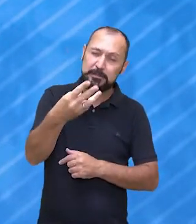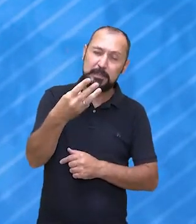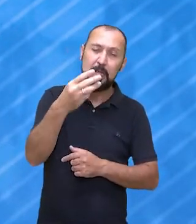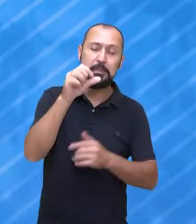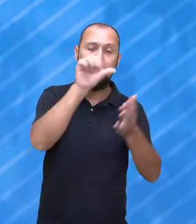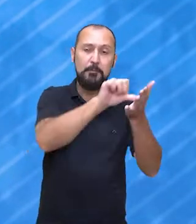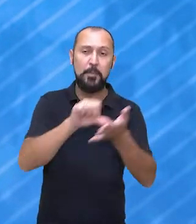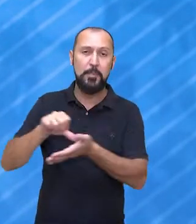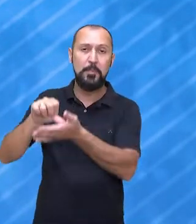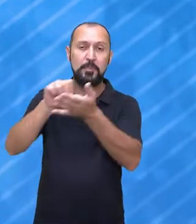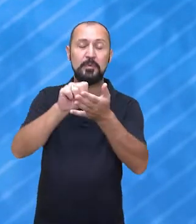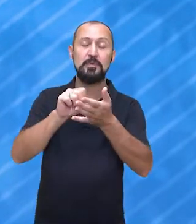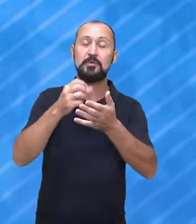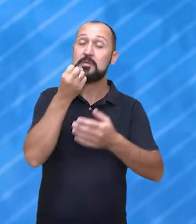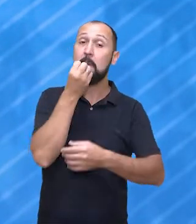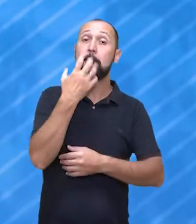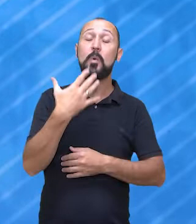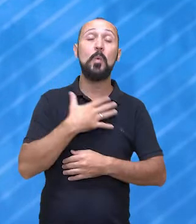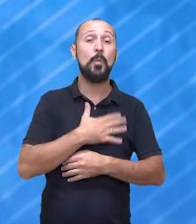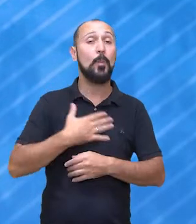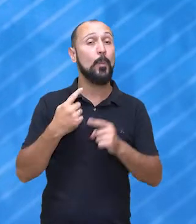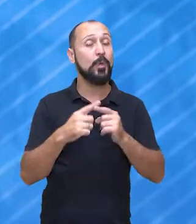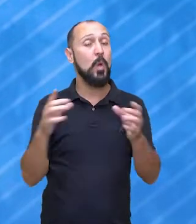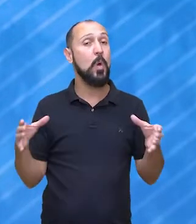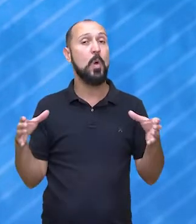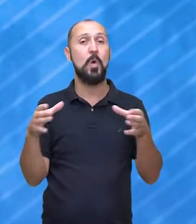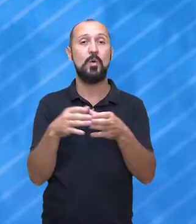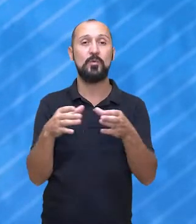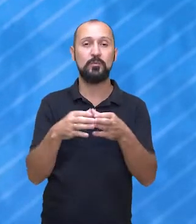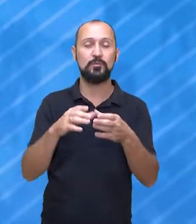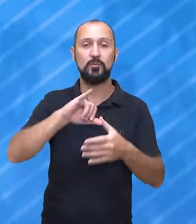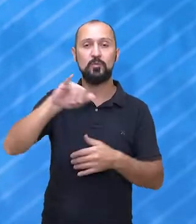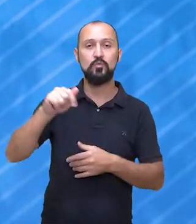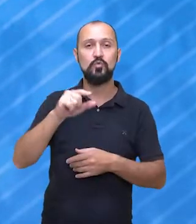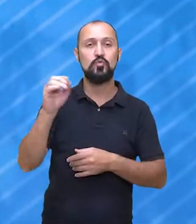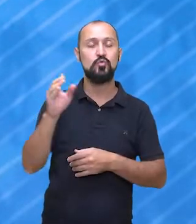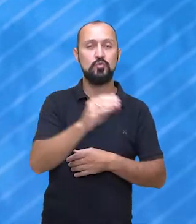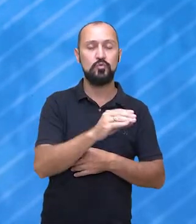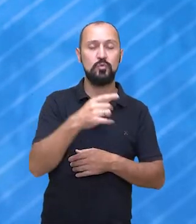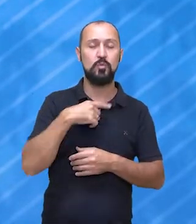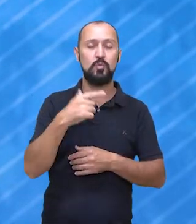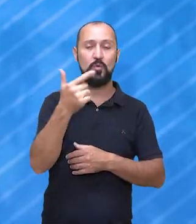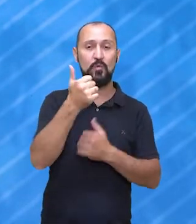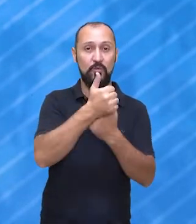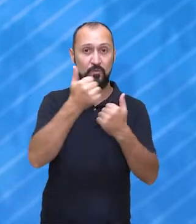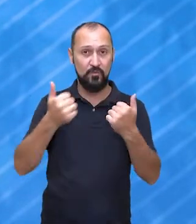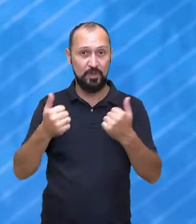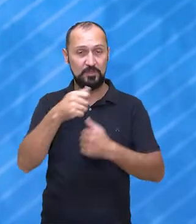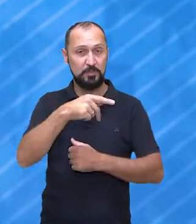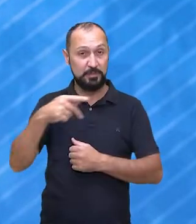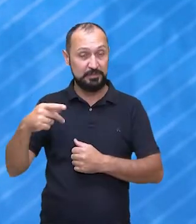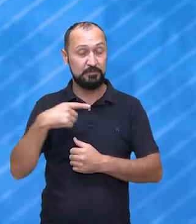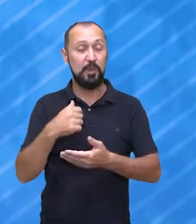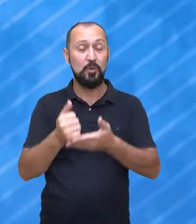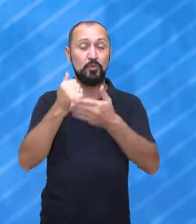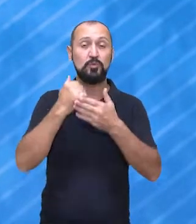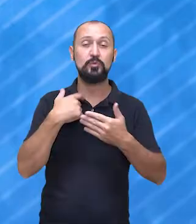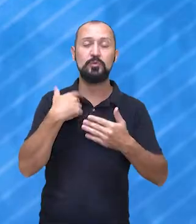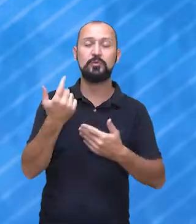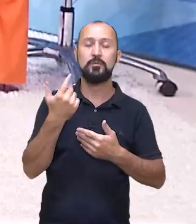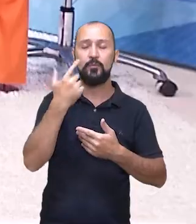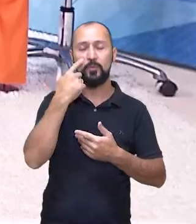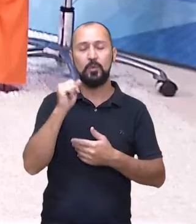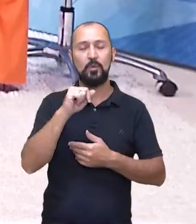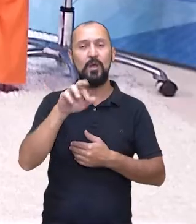seccionais e esse trabalho ele tem que se tornando agradável porque nós temos um time nós temos o João delmondes que é o vice diretor da